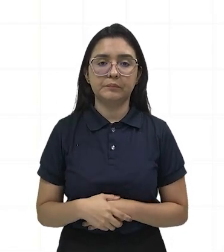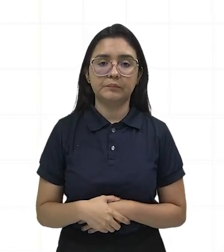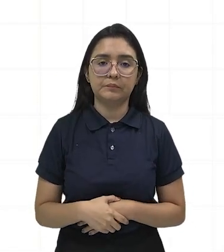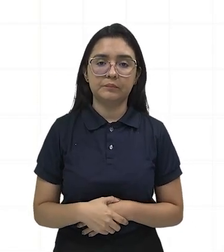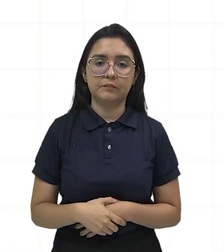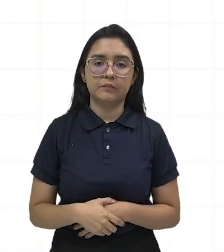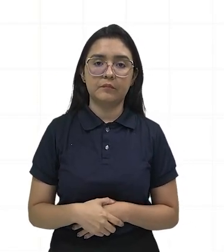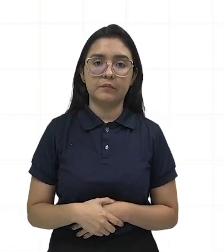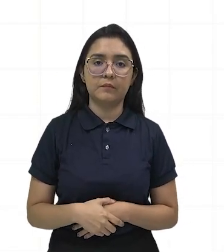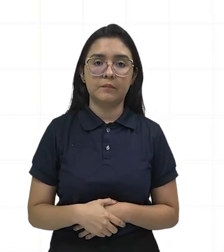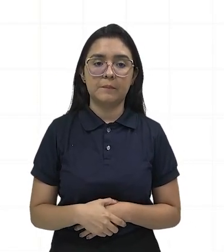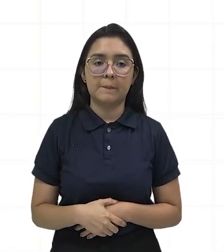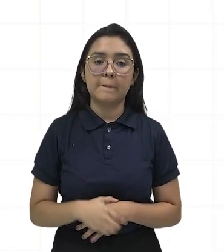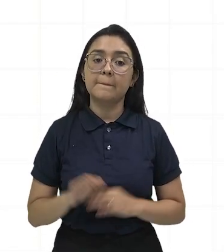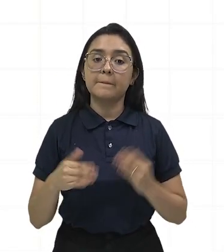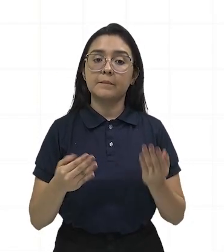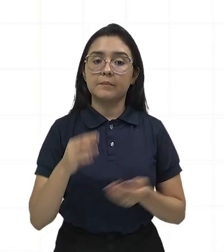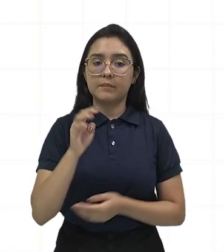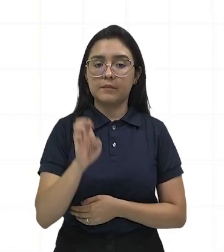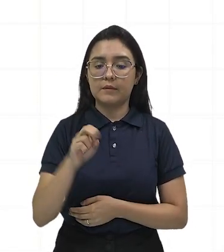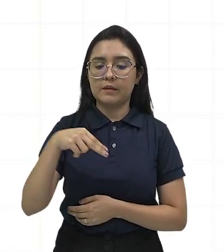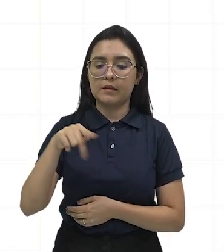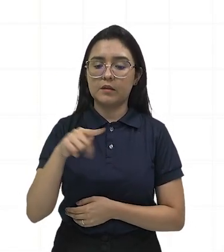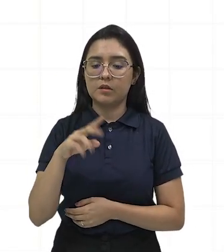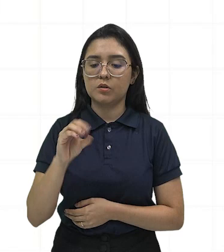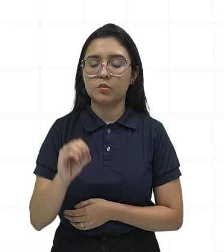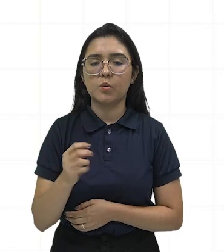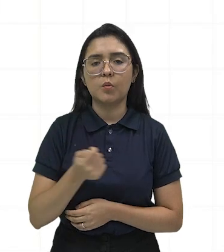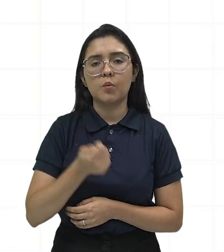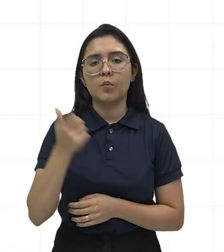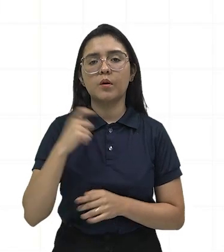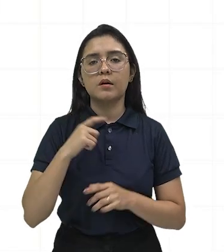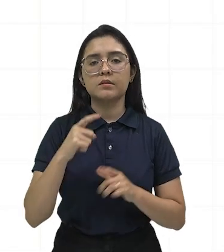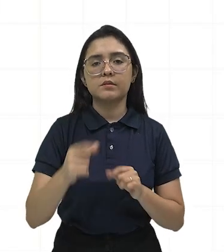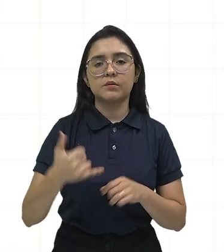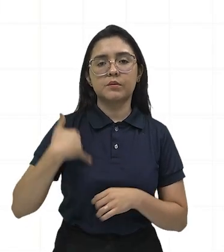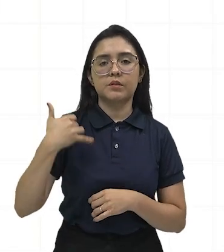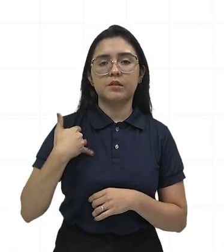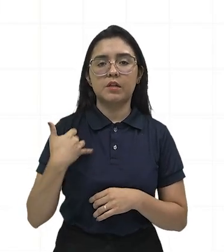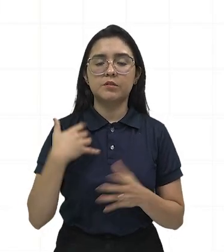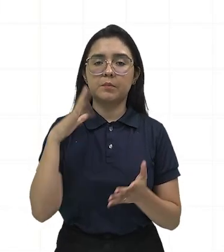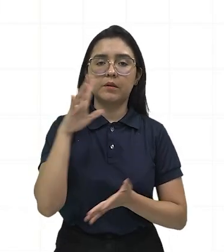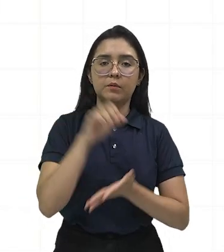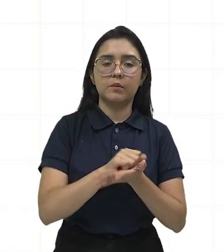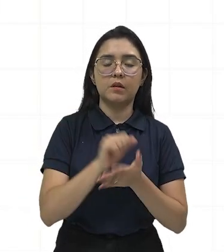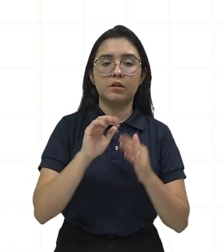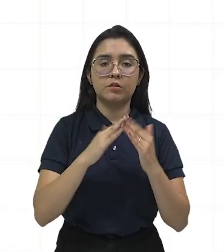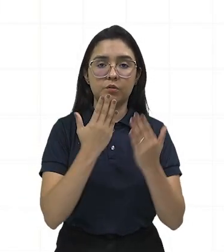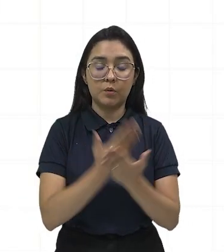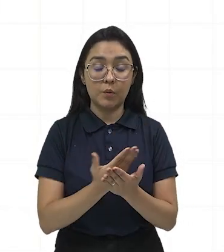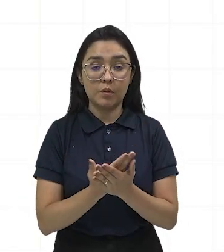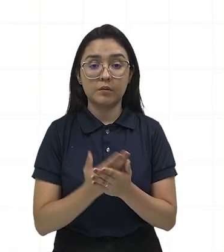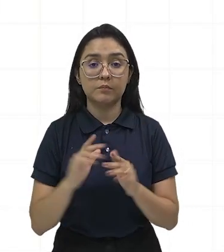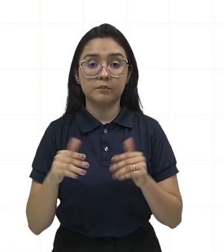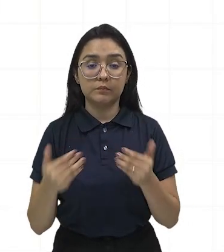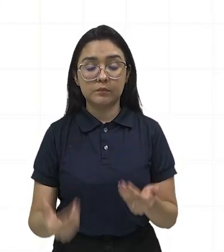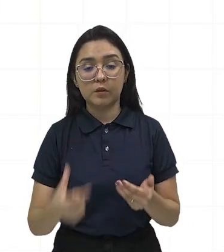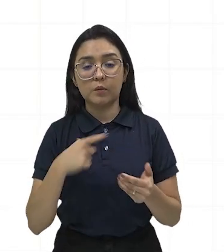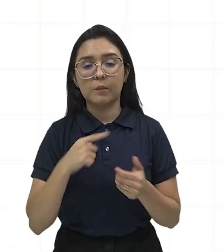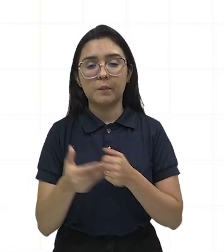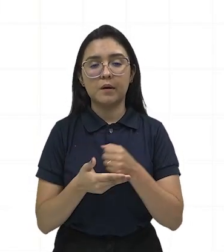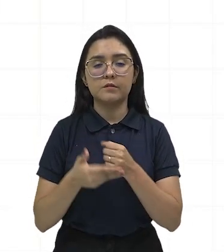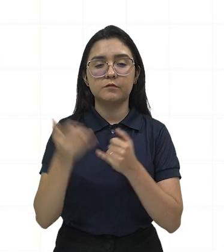só. Enzo está quase na idade de ir para a escola. Com base no local onde